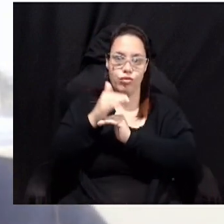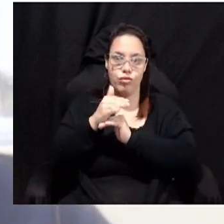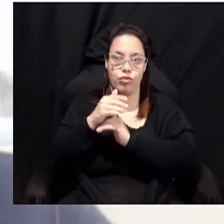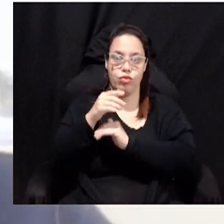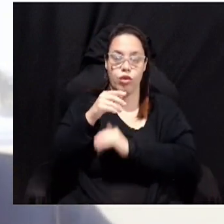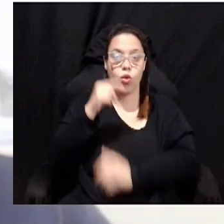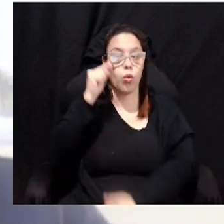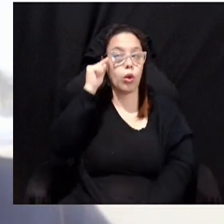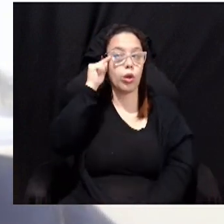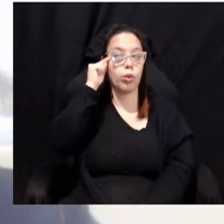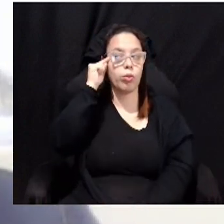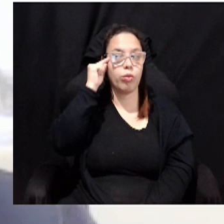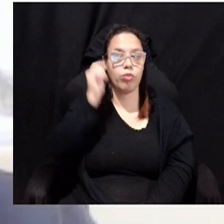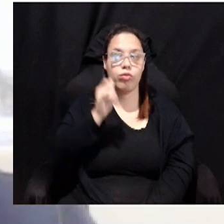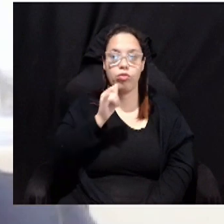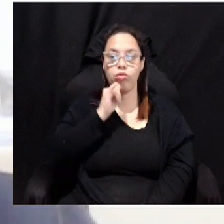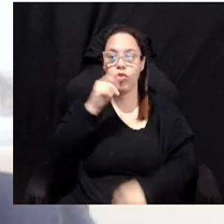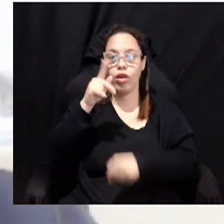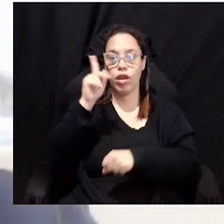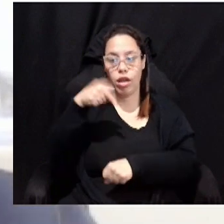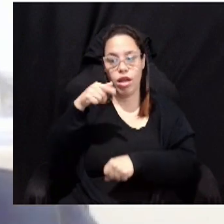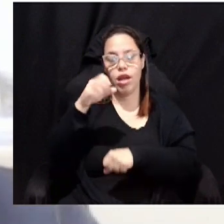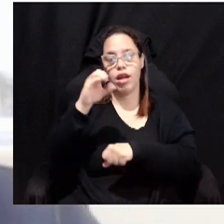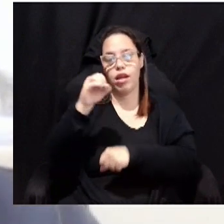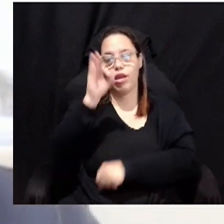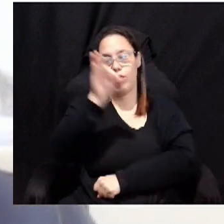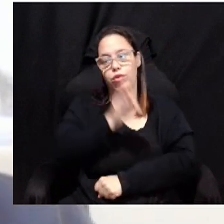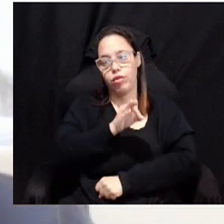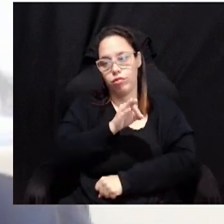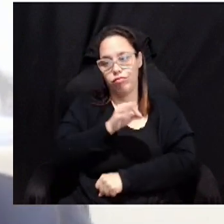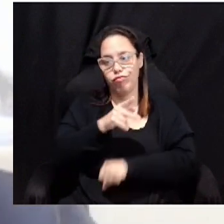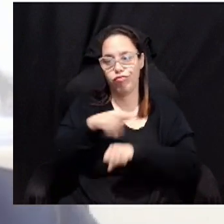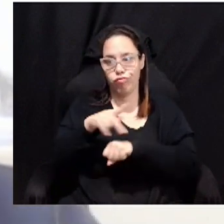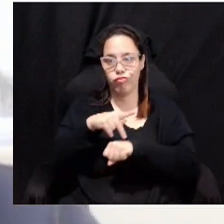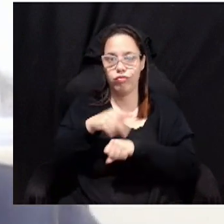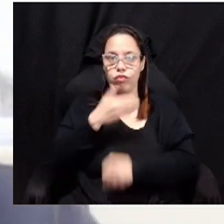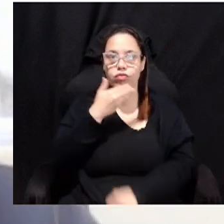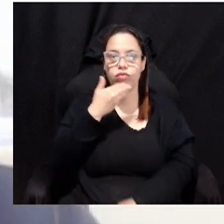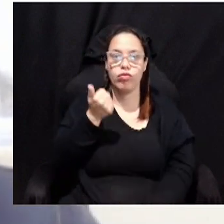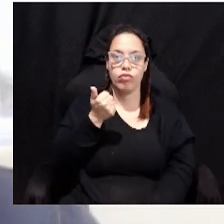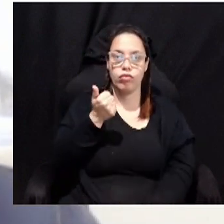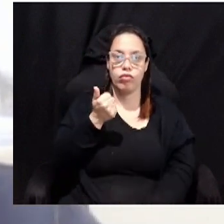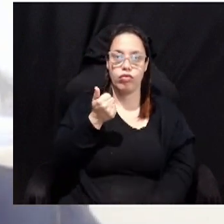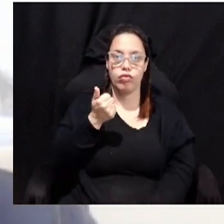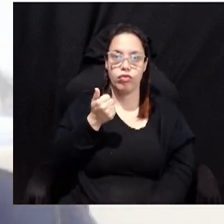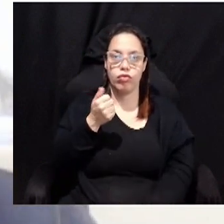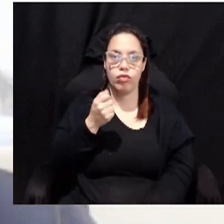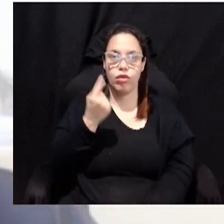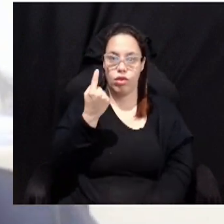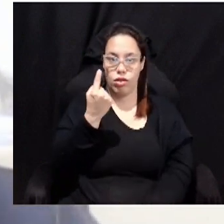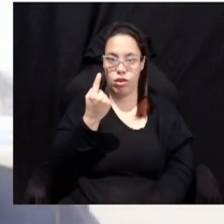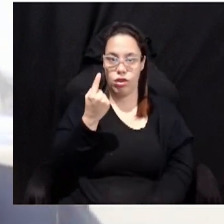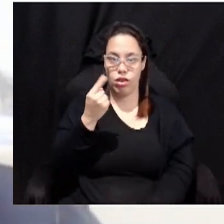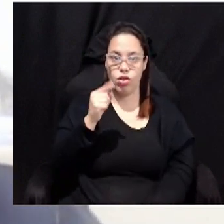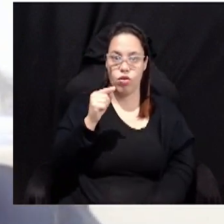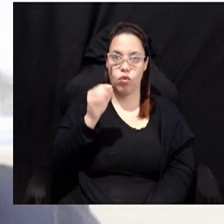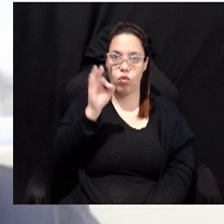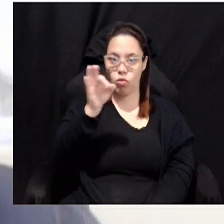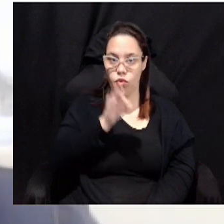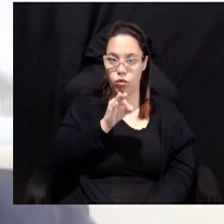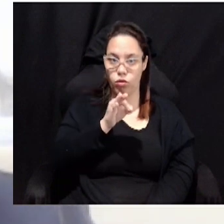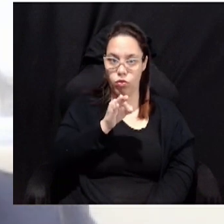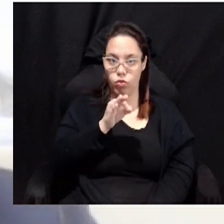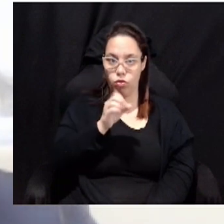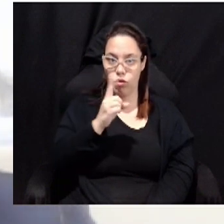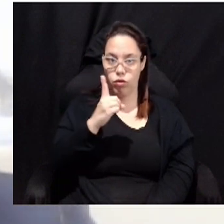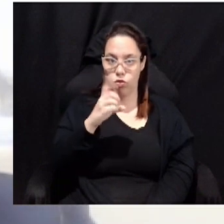é 0%, os melhores países nós falamos que eles chegam a 1 dígito de perda, então estão ali abaixo dos